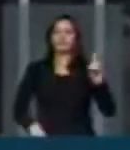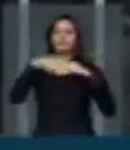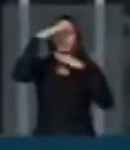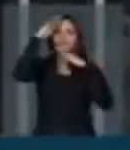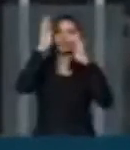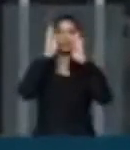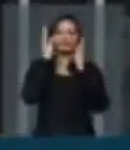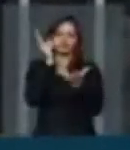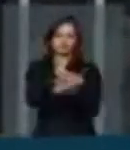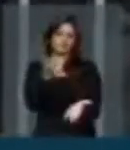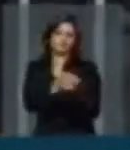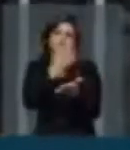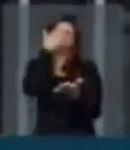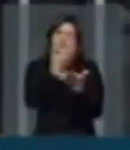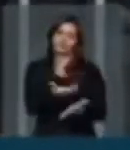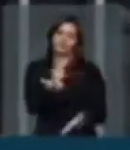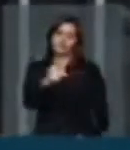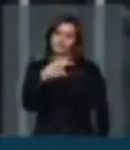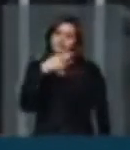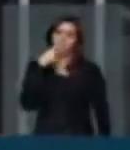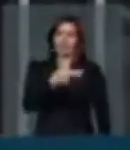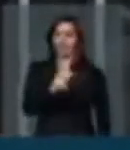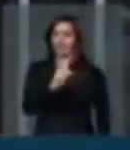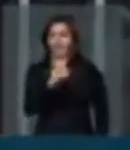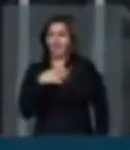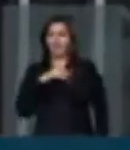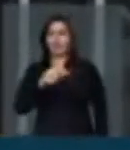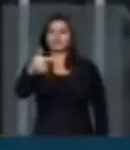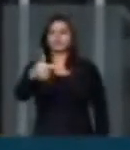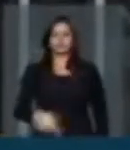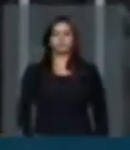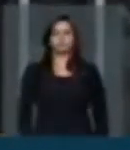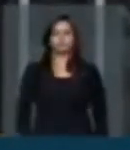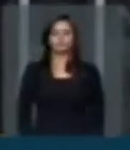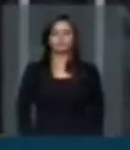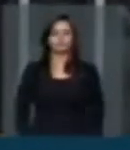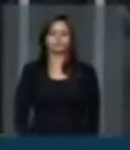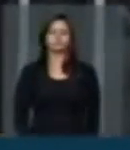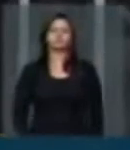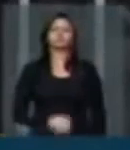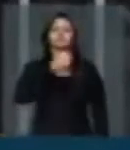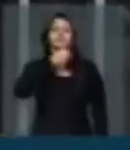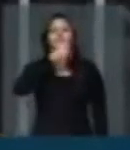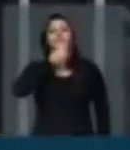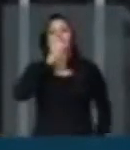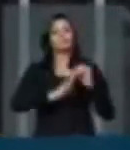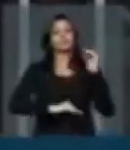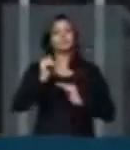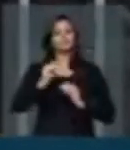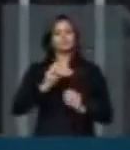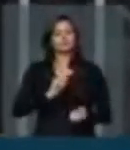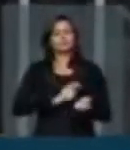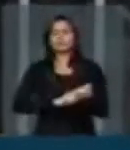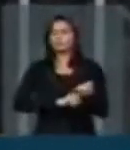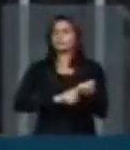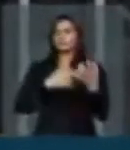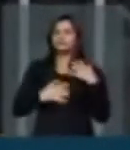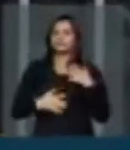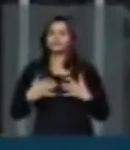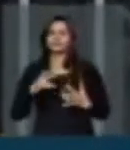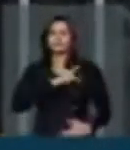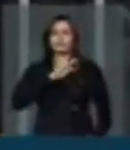mínima credibilidade para dizer que os conservadores são os outros. Com relação à imprensa, a leivosia do PT e aliados requer